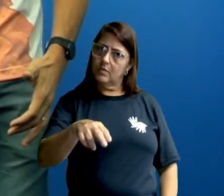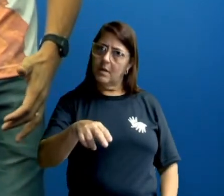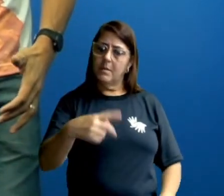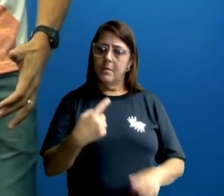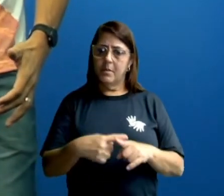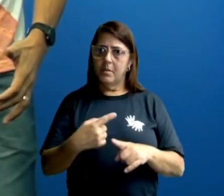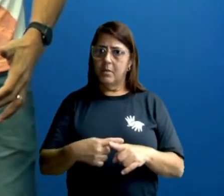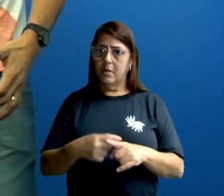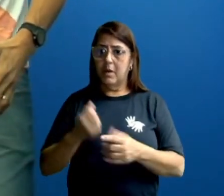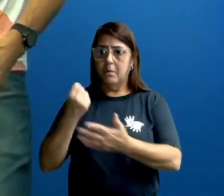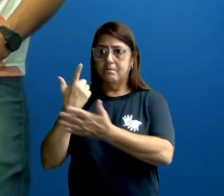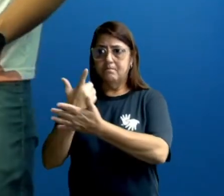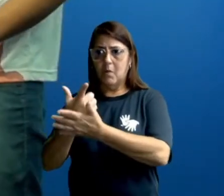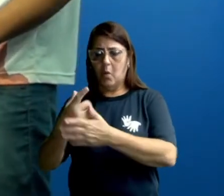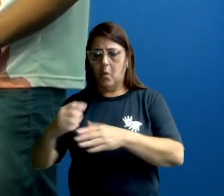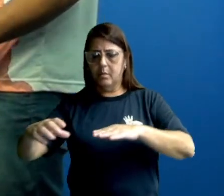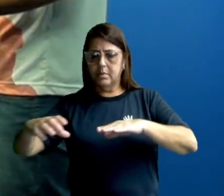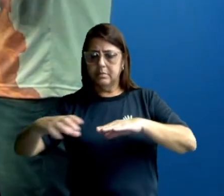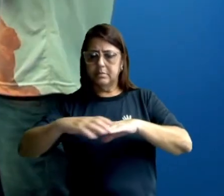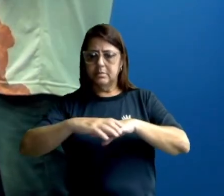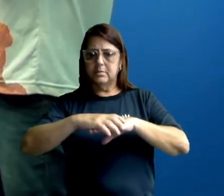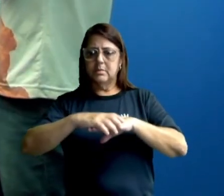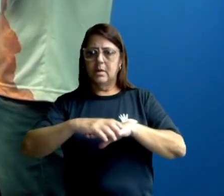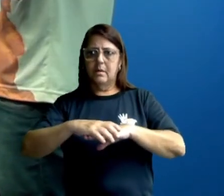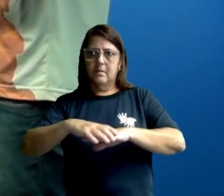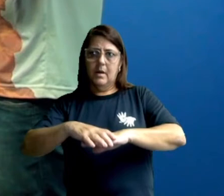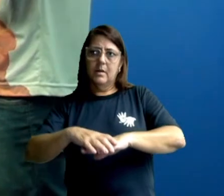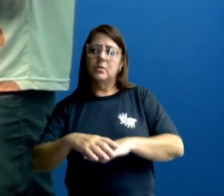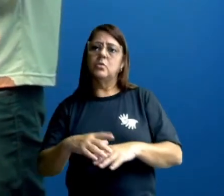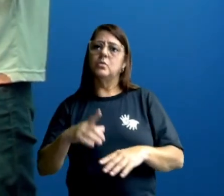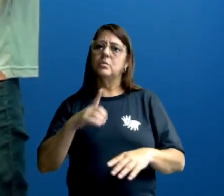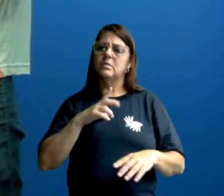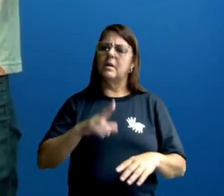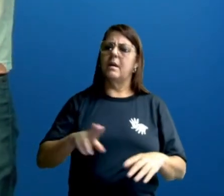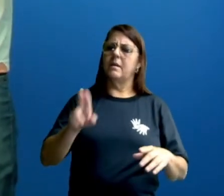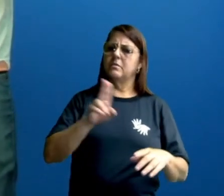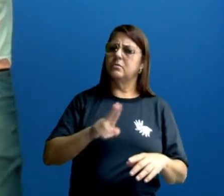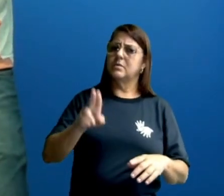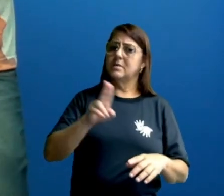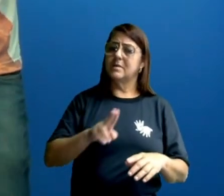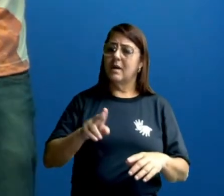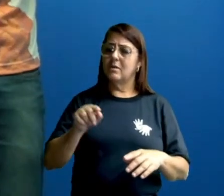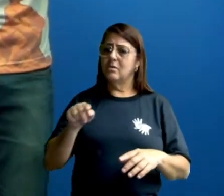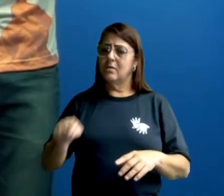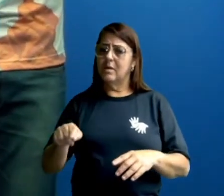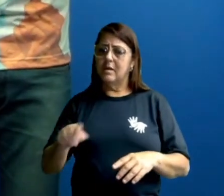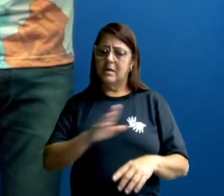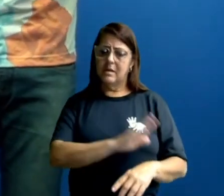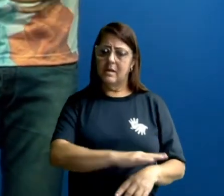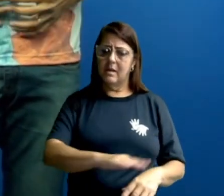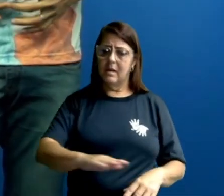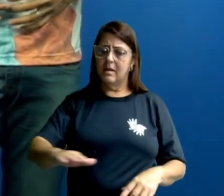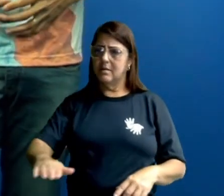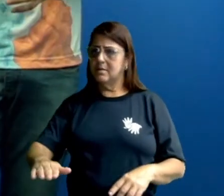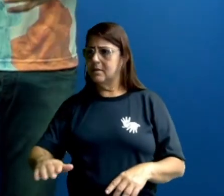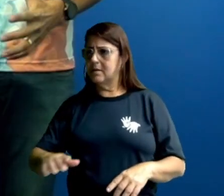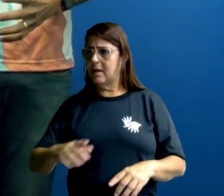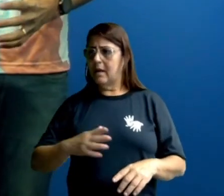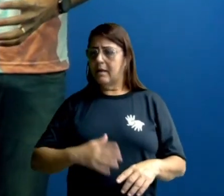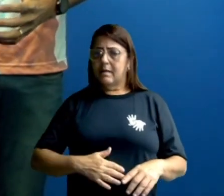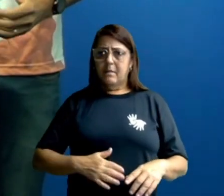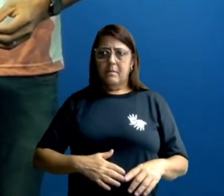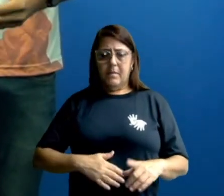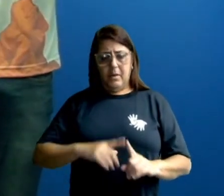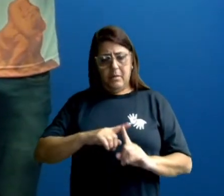daquela prótese que é colocada na perna, tá certo? Alguns tipos de procedimentos que são realizados em crianças ainda na barriga